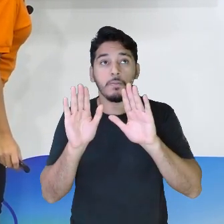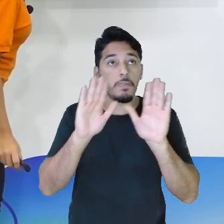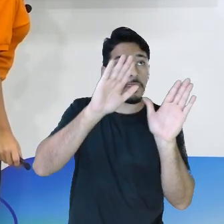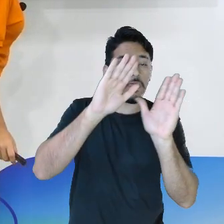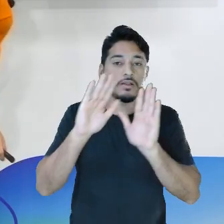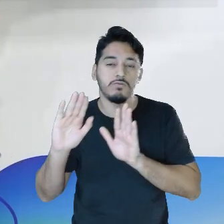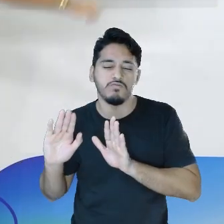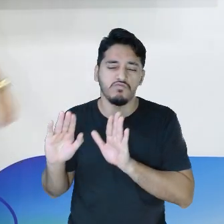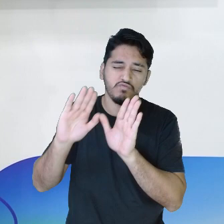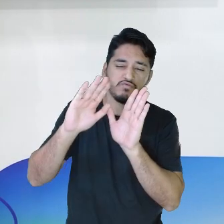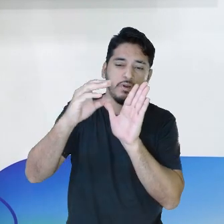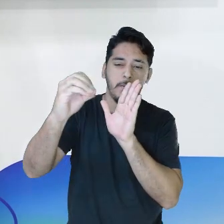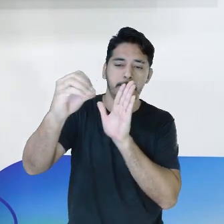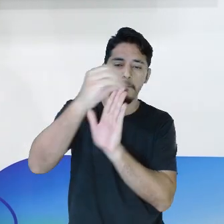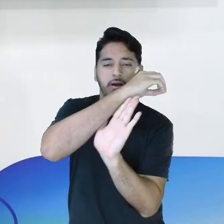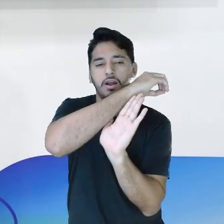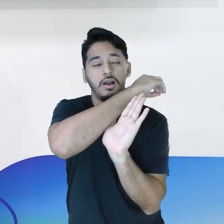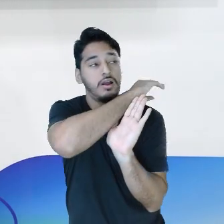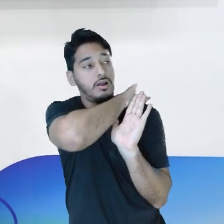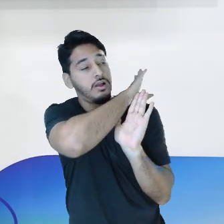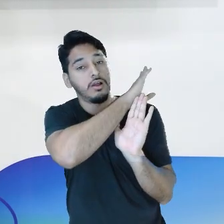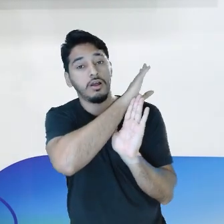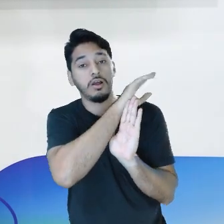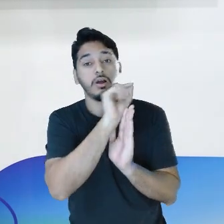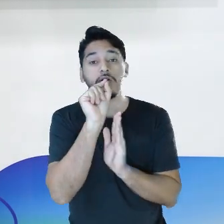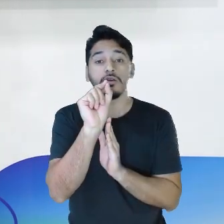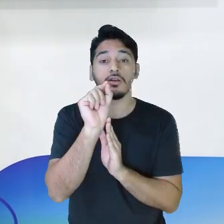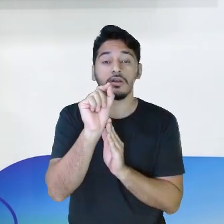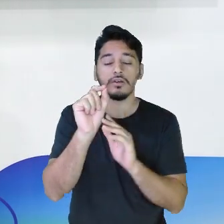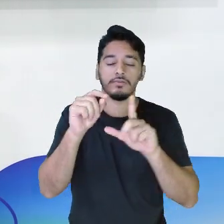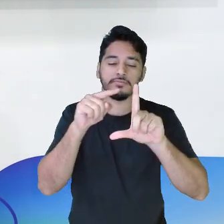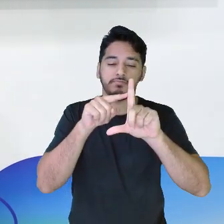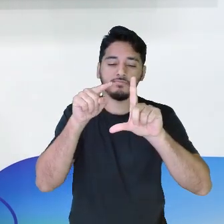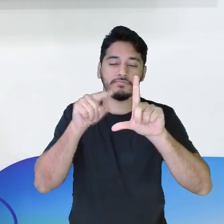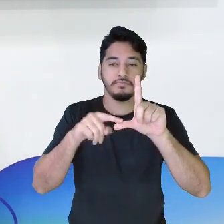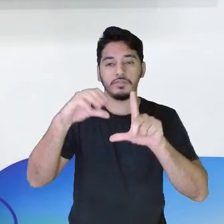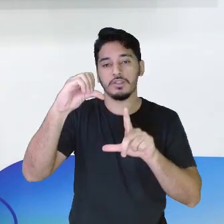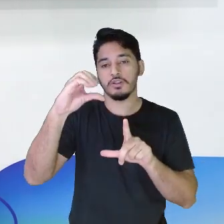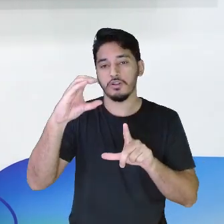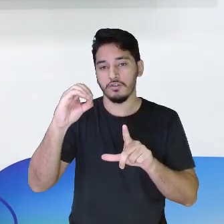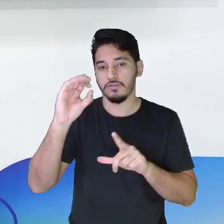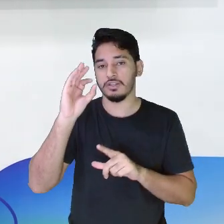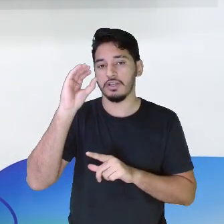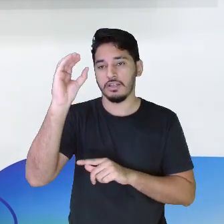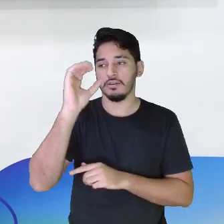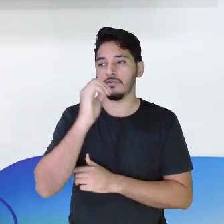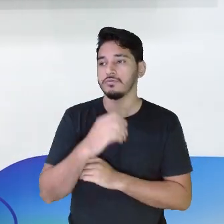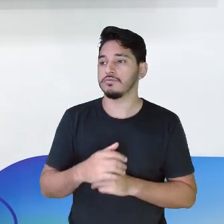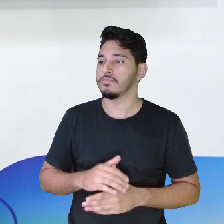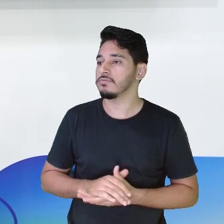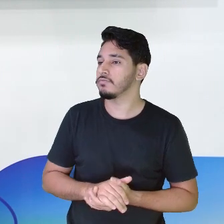consegue chegar, é o nosso ângulo de 90 graus. Beleza?